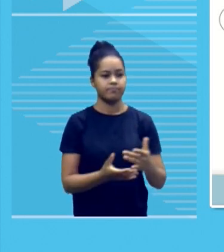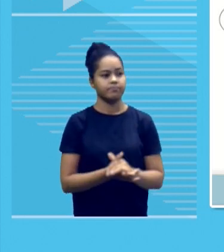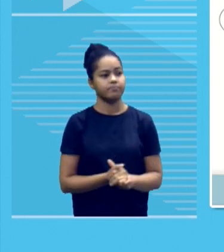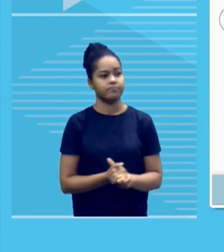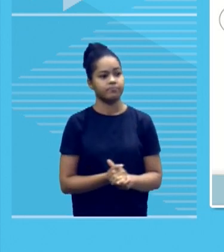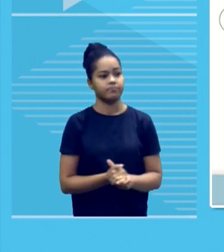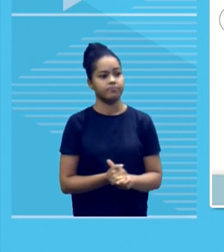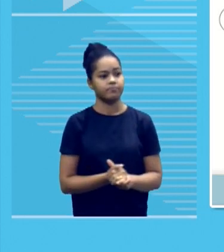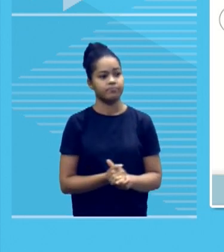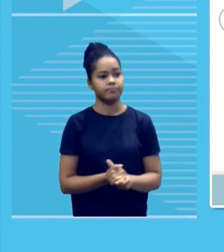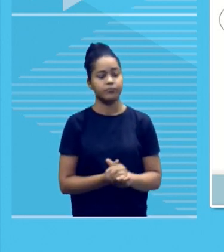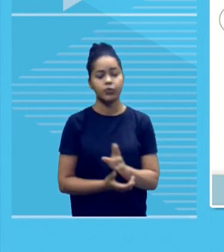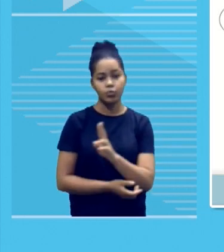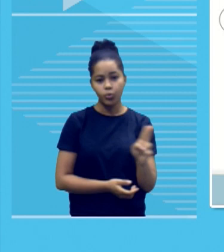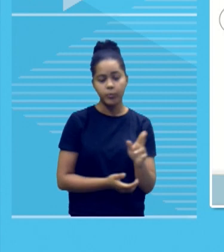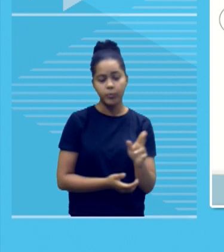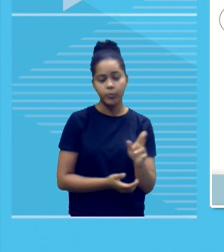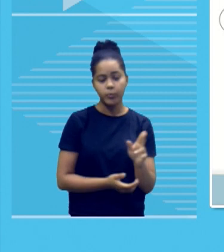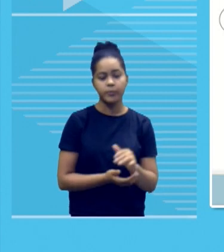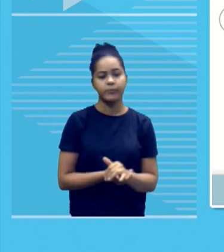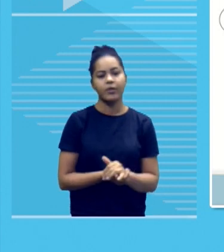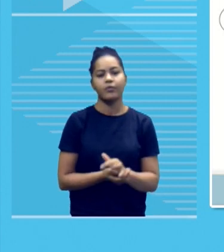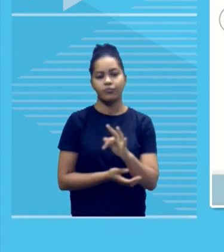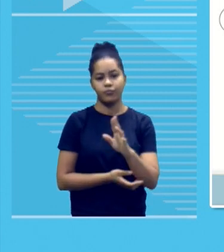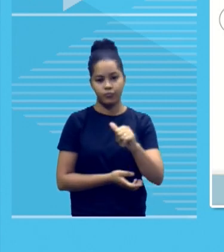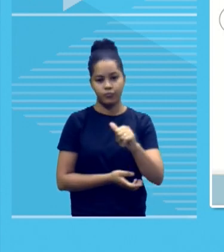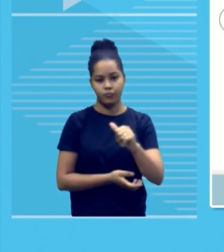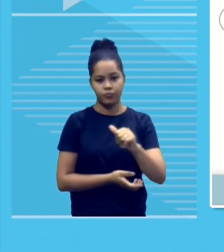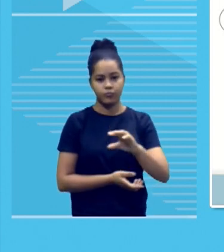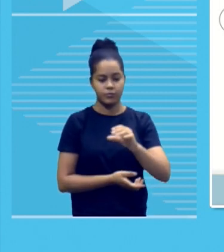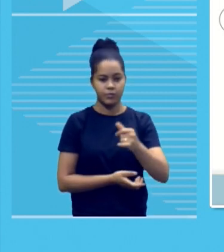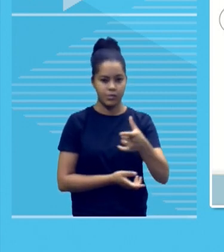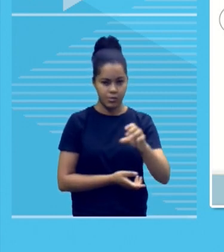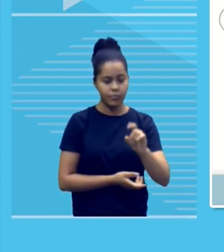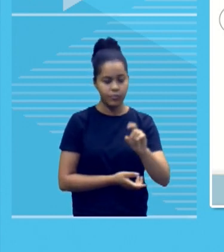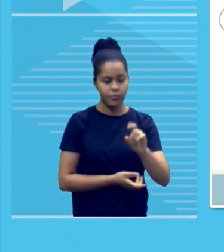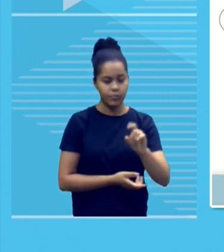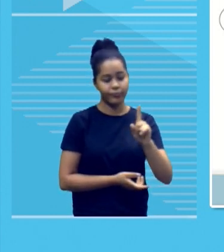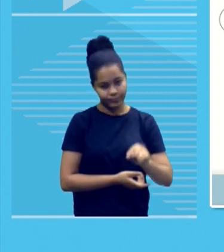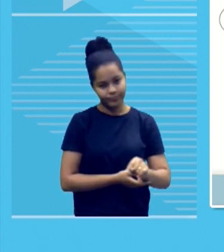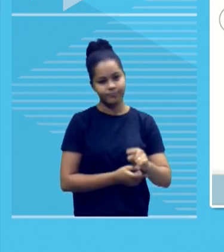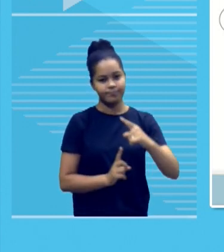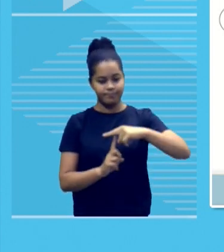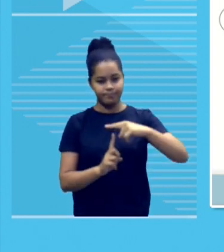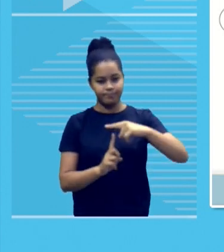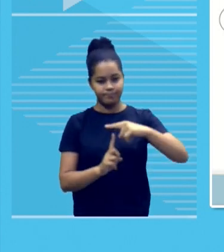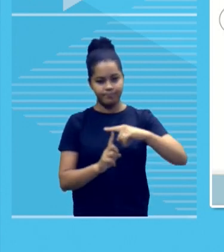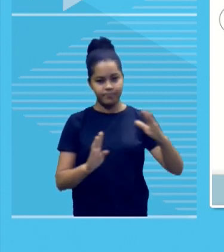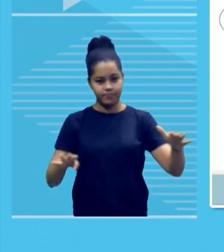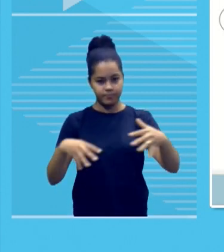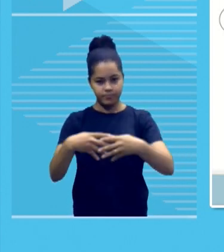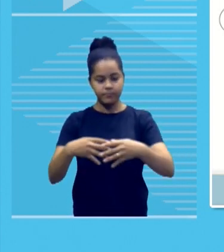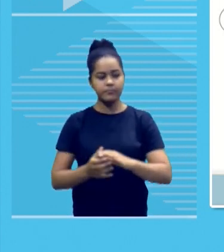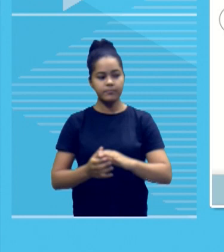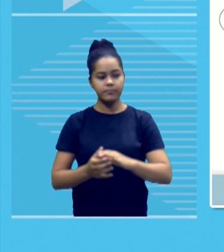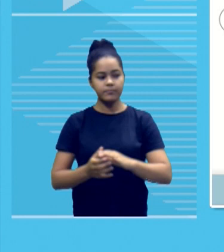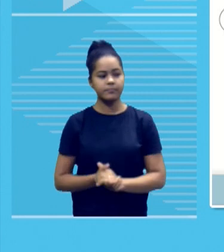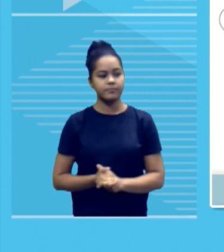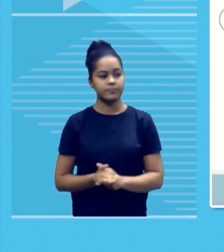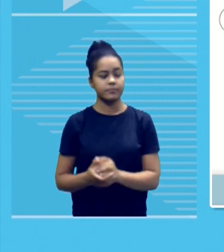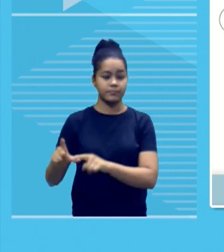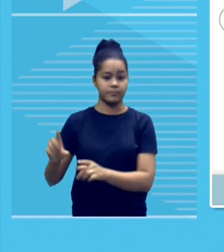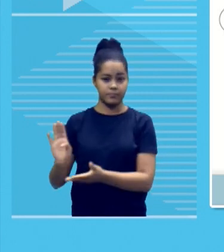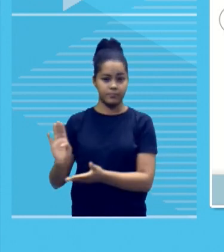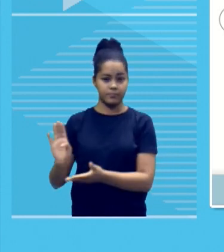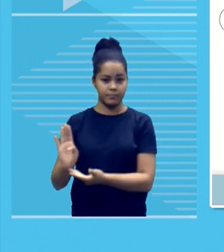molecular a isomeria só pode ser de função pessoal a isomeria vai ser de função do outro aqui o que que tá